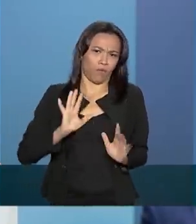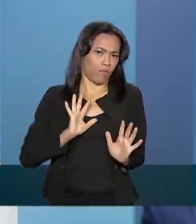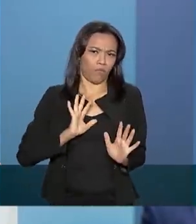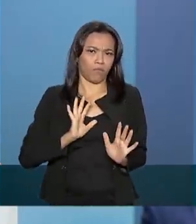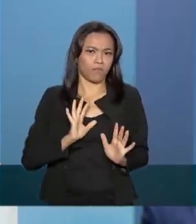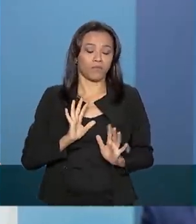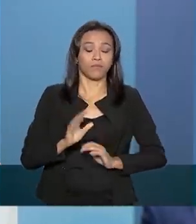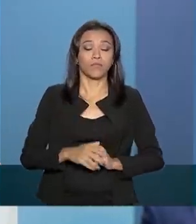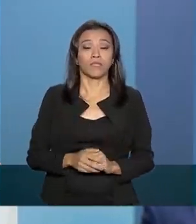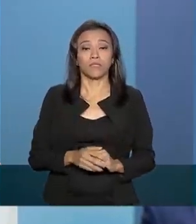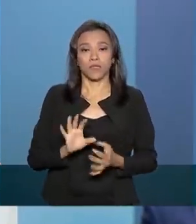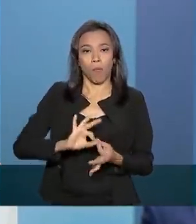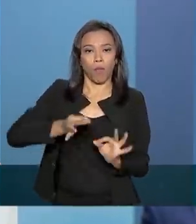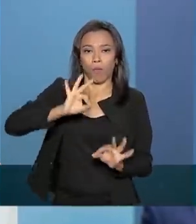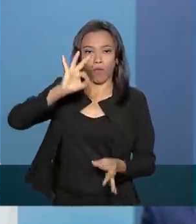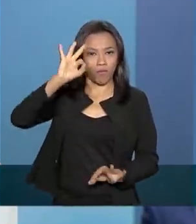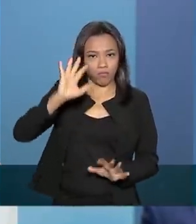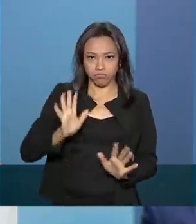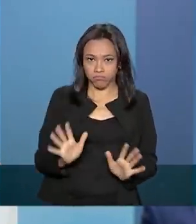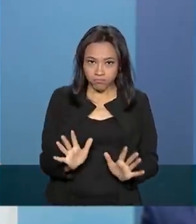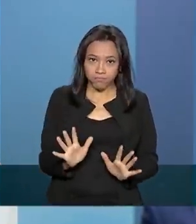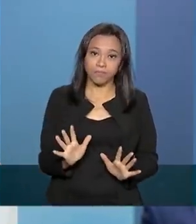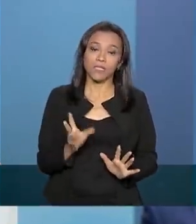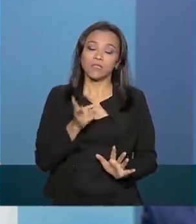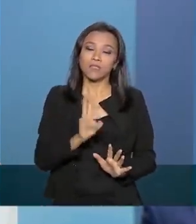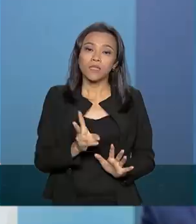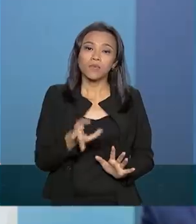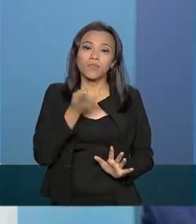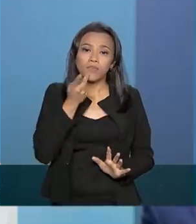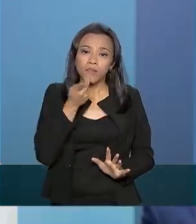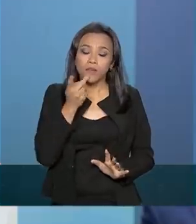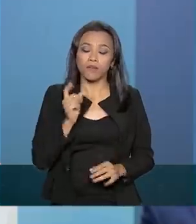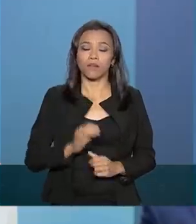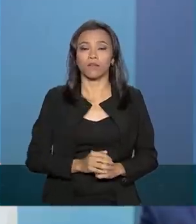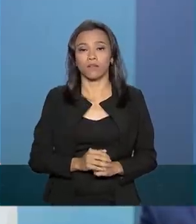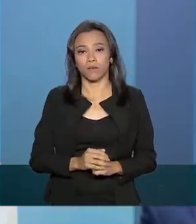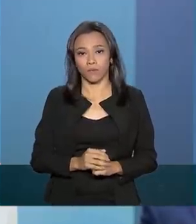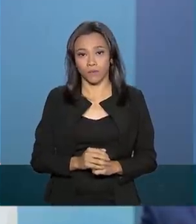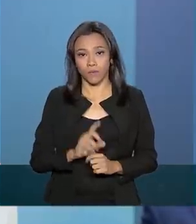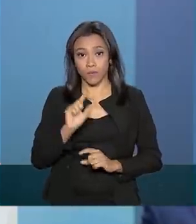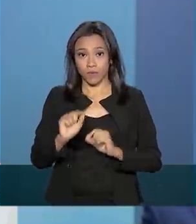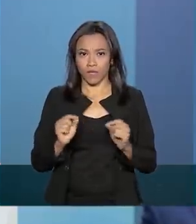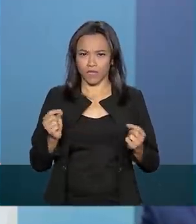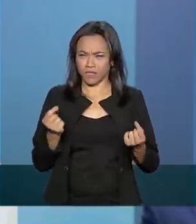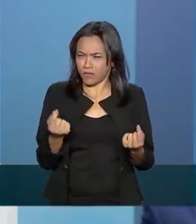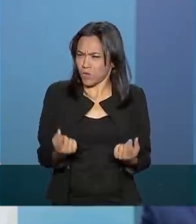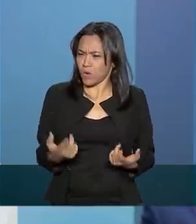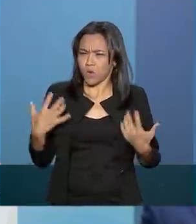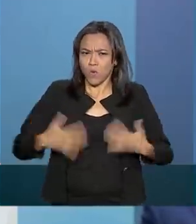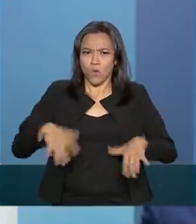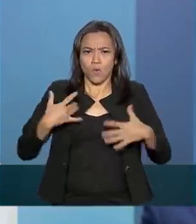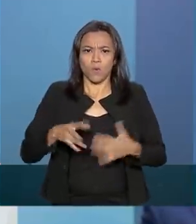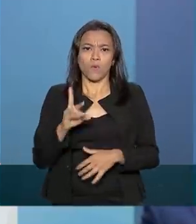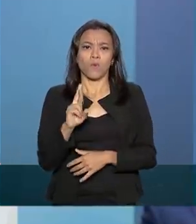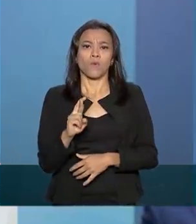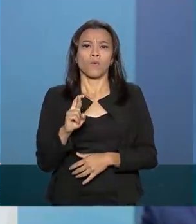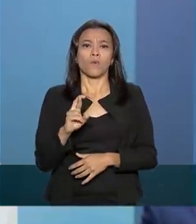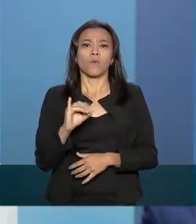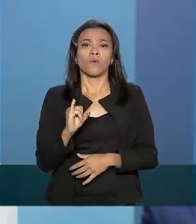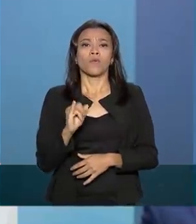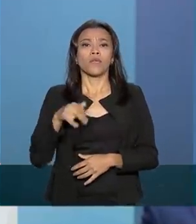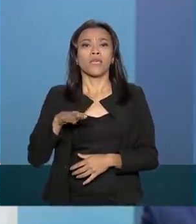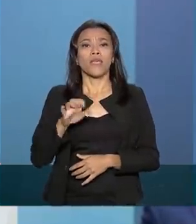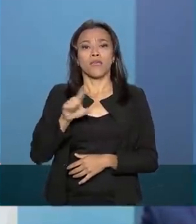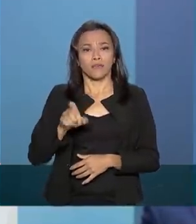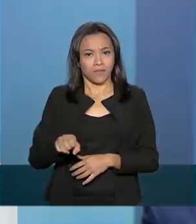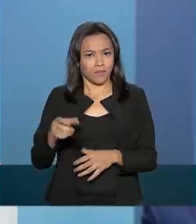Sem querer estender, sempre me refiro, no tocante a riquezas, o pequeno estado de